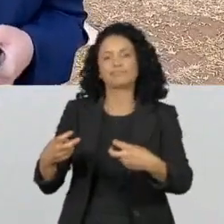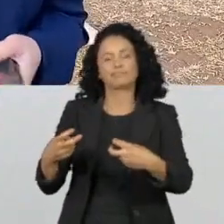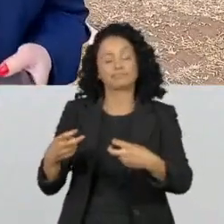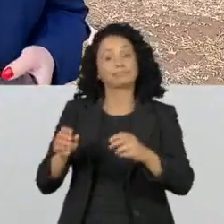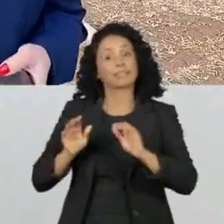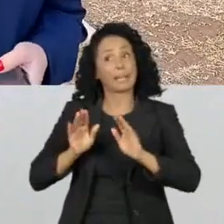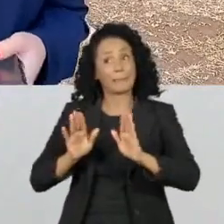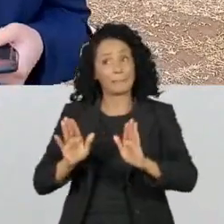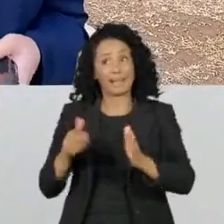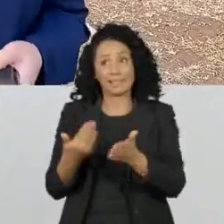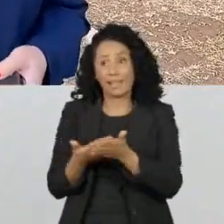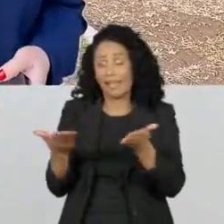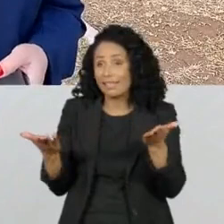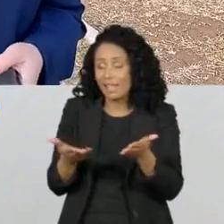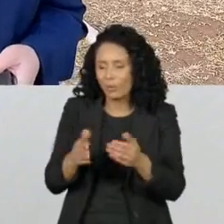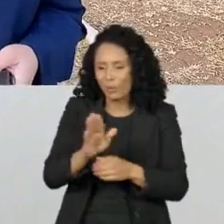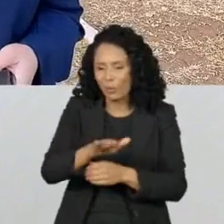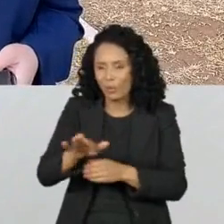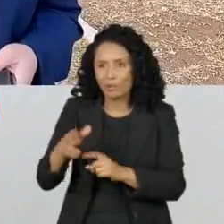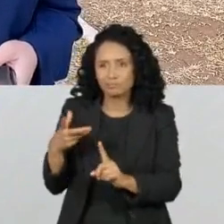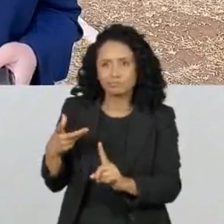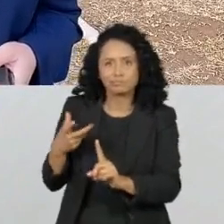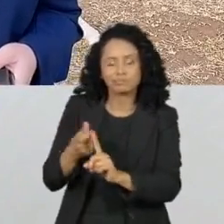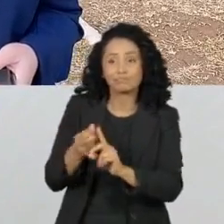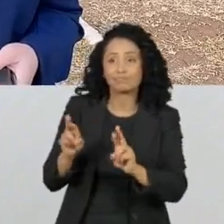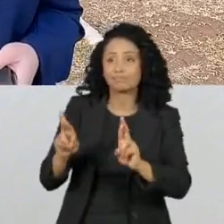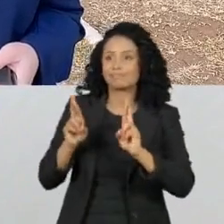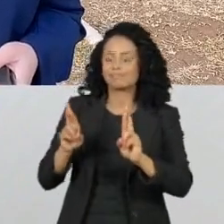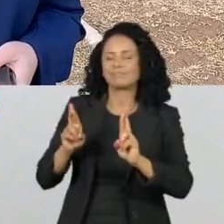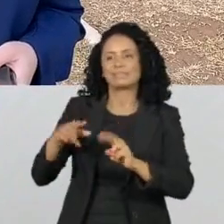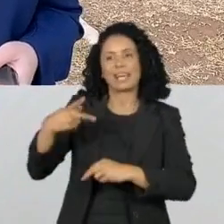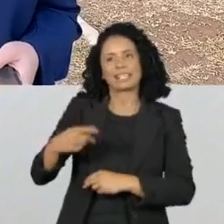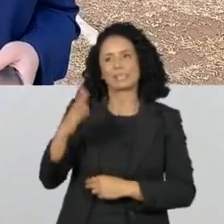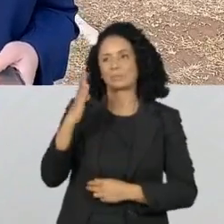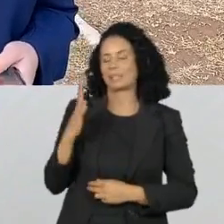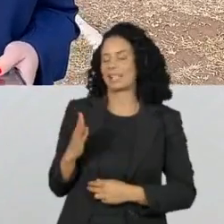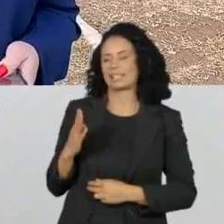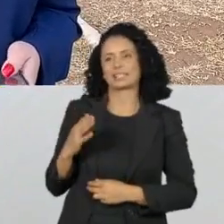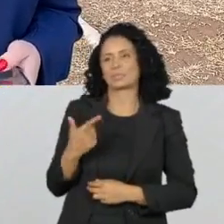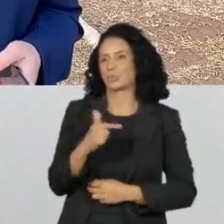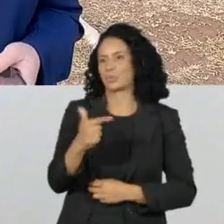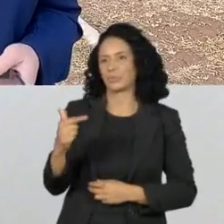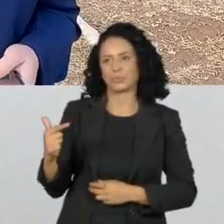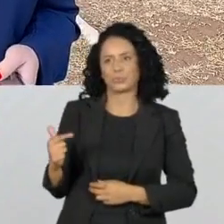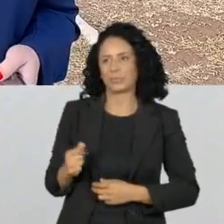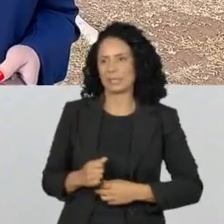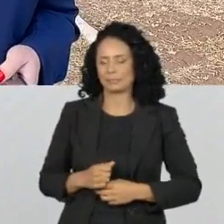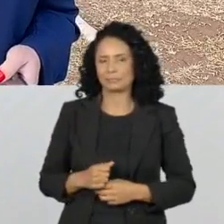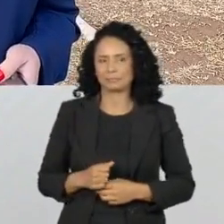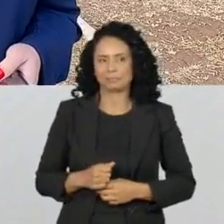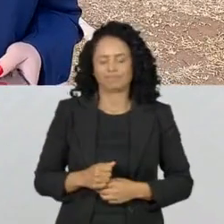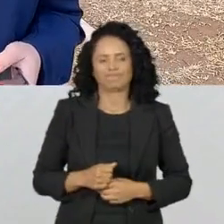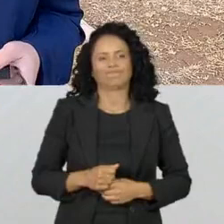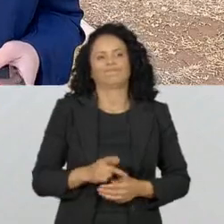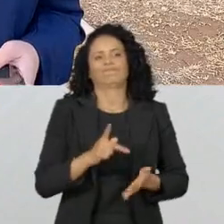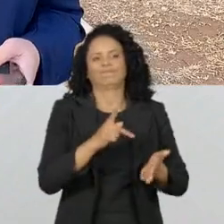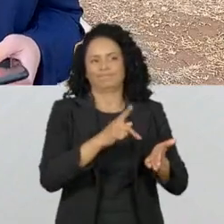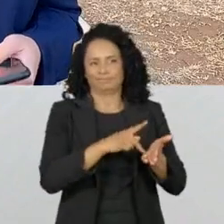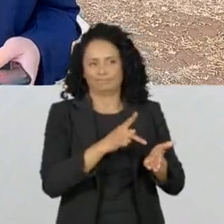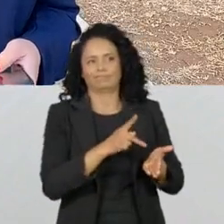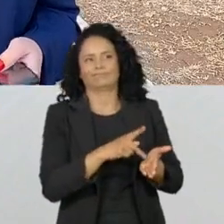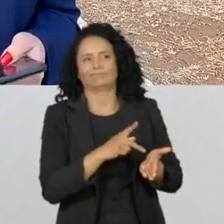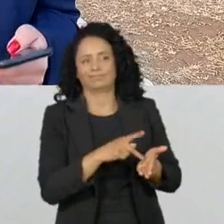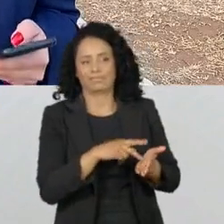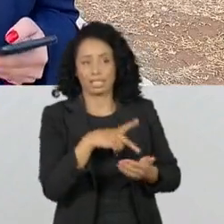etária, ainda não há perspectiva de vacinação aqui no Brasil, Edu. Pois é, Aline, além desses números que preocupam muito,